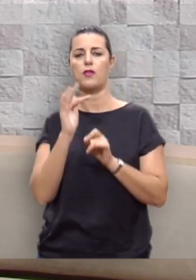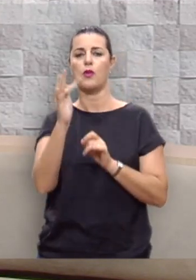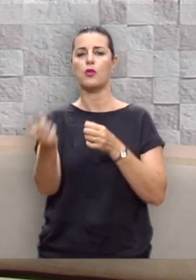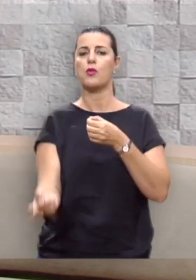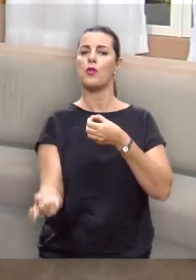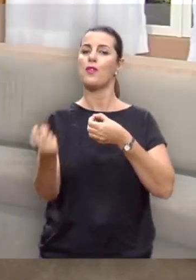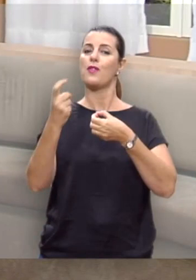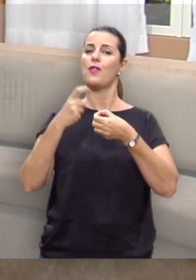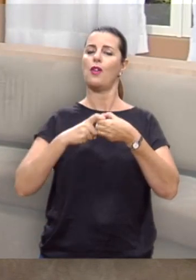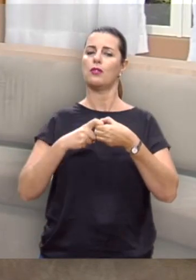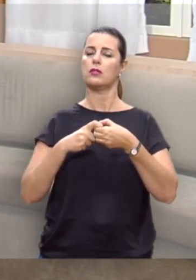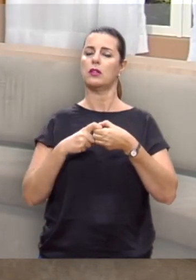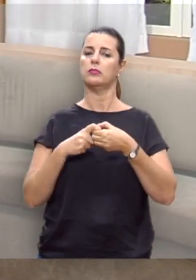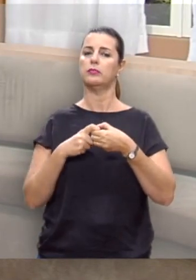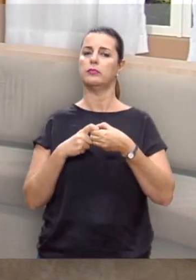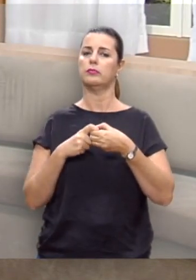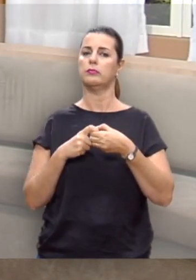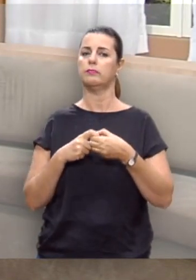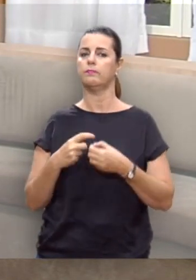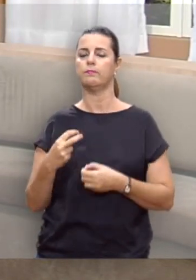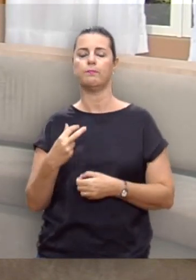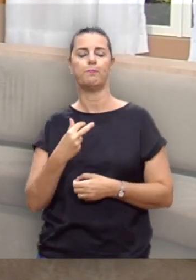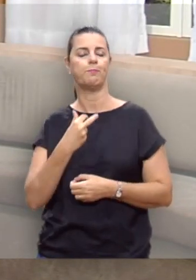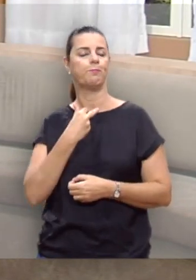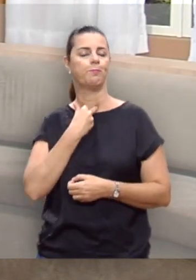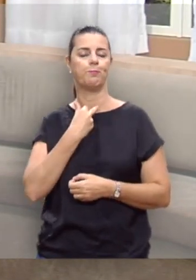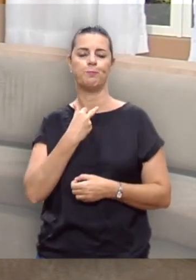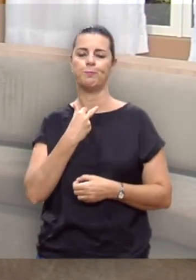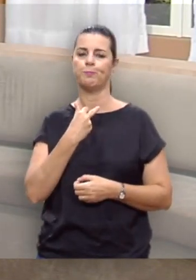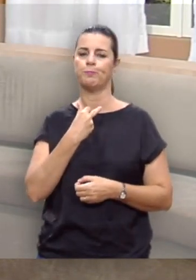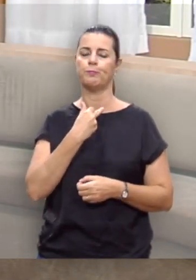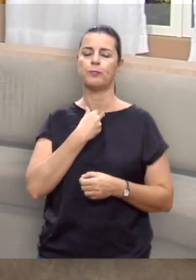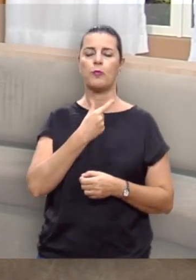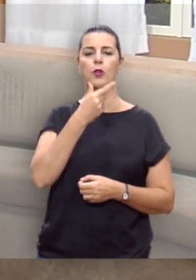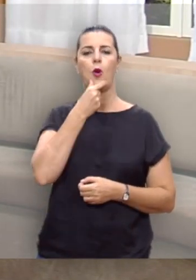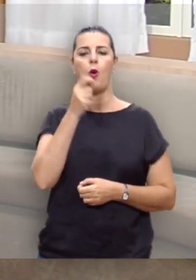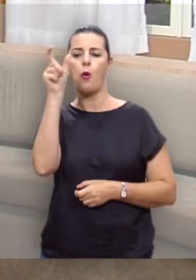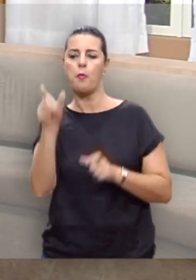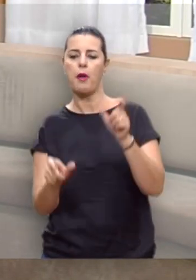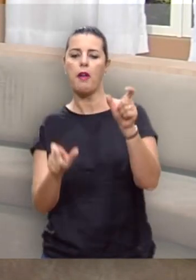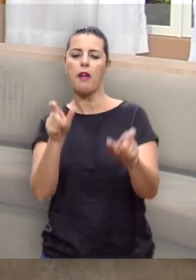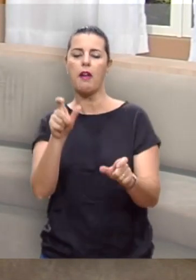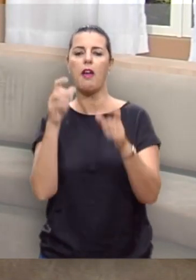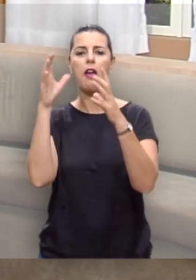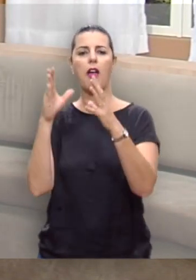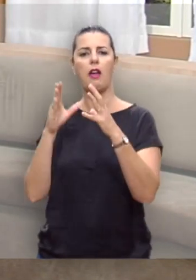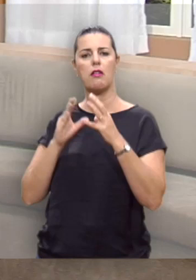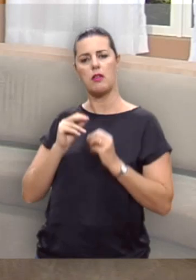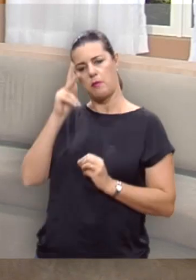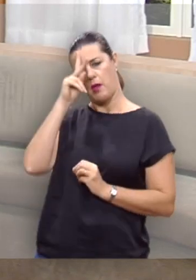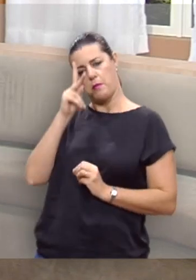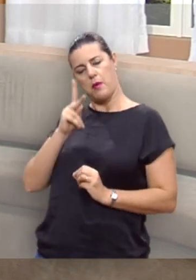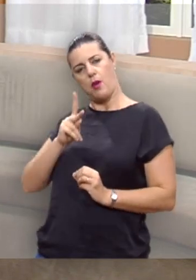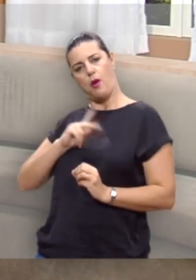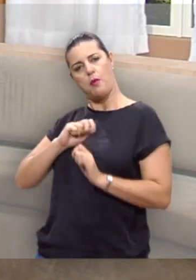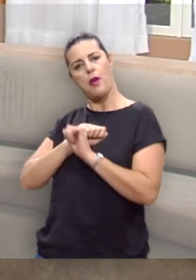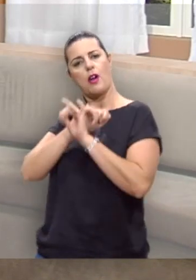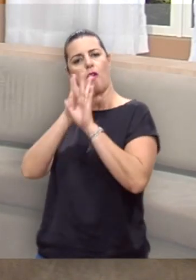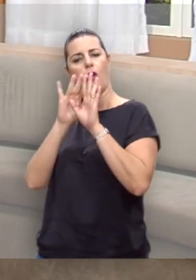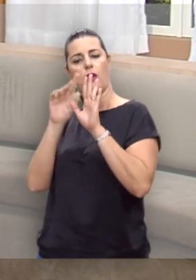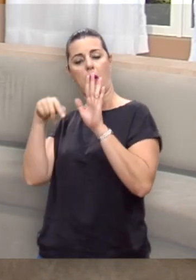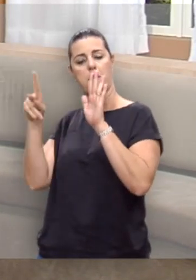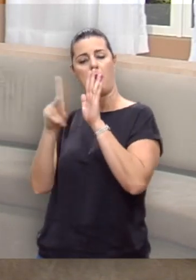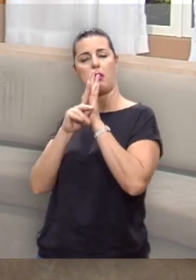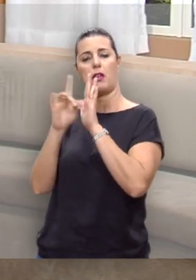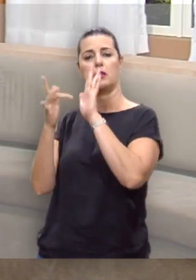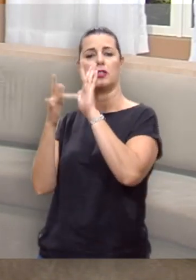consumar. Não pode, portanto, qualquer homem querer receber esta glória que só